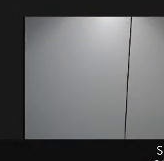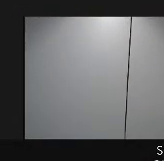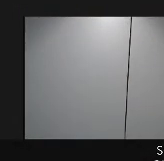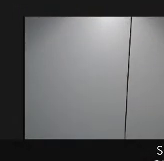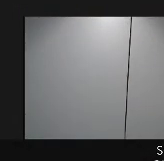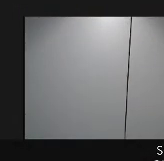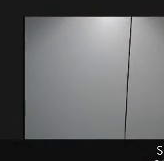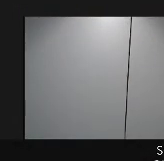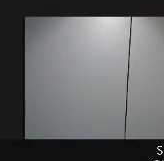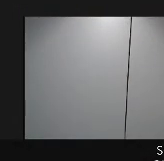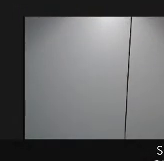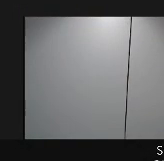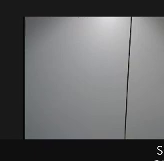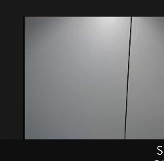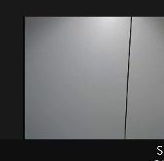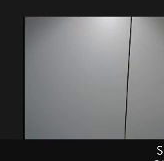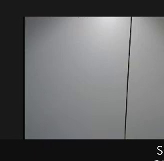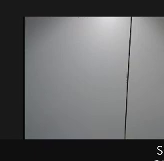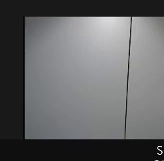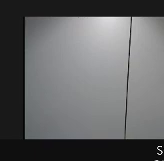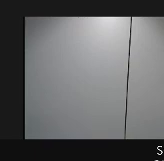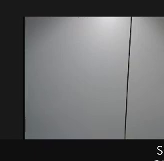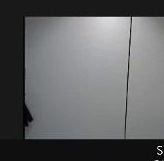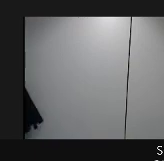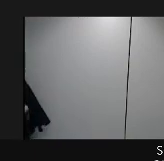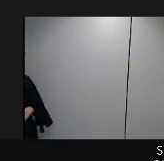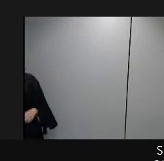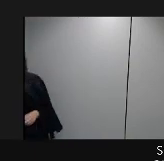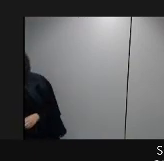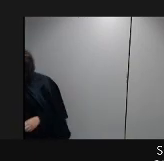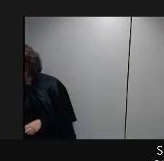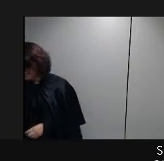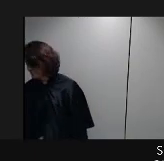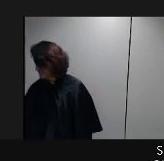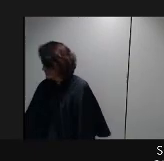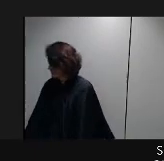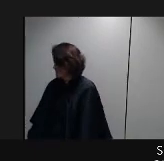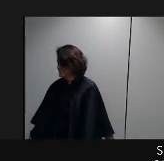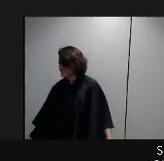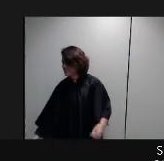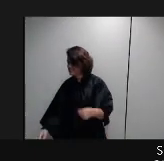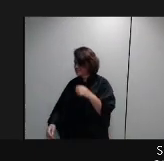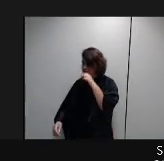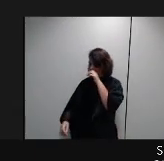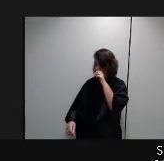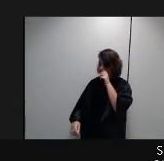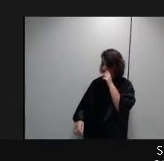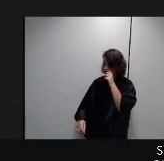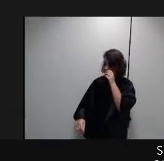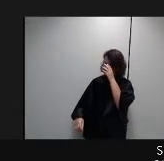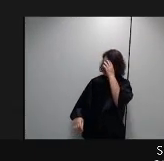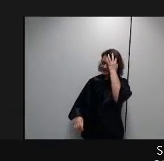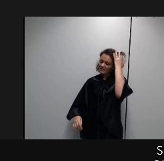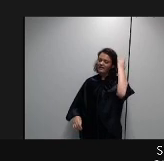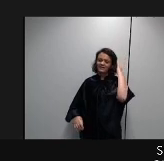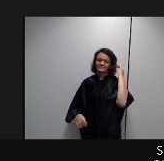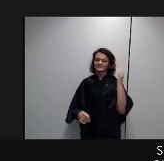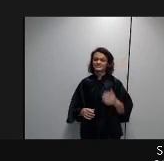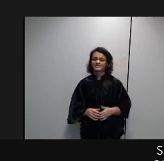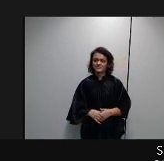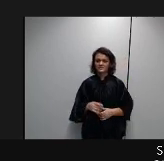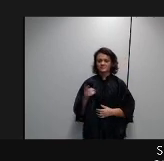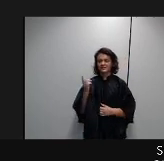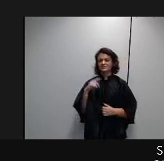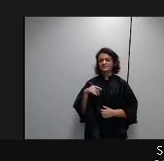e pronto vamos reiniciar aqui a nossa sessão Como eu havia dito estávamos no bloco dos votos